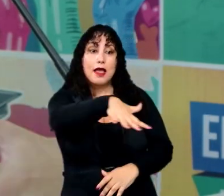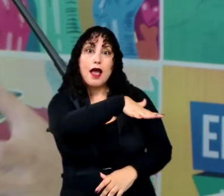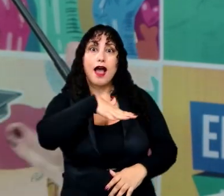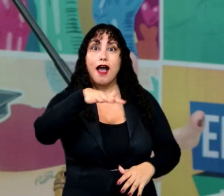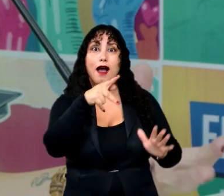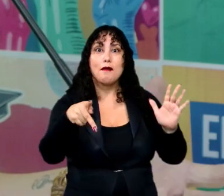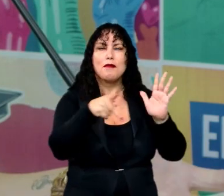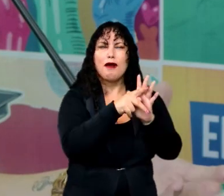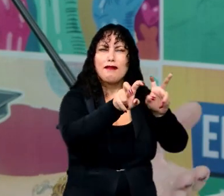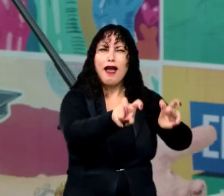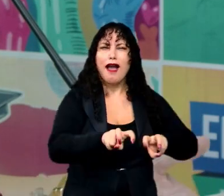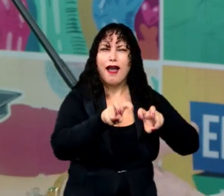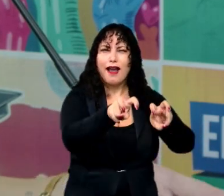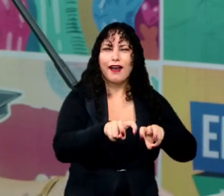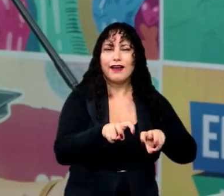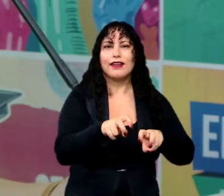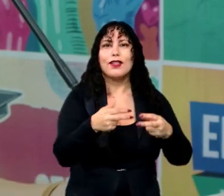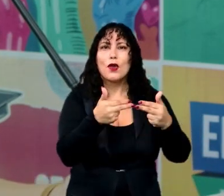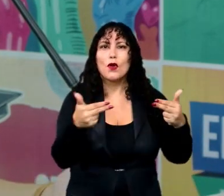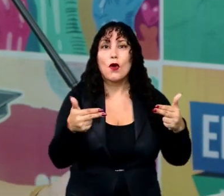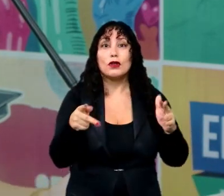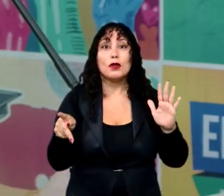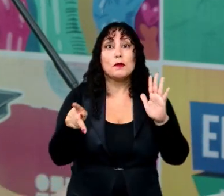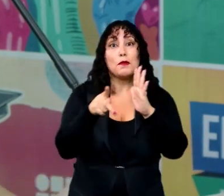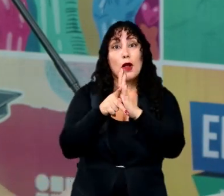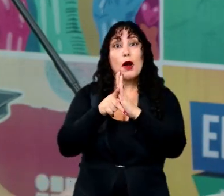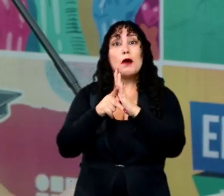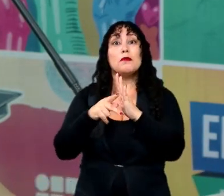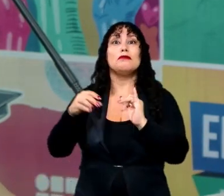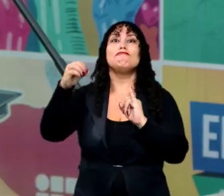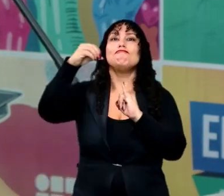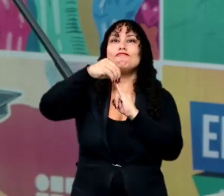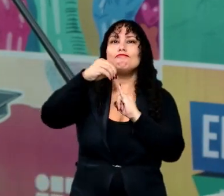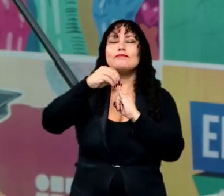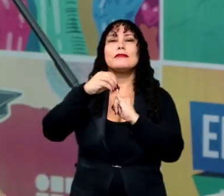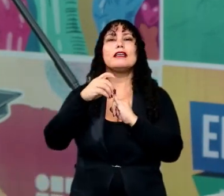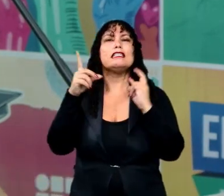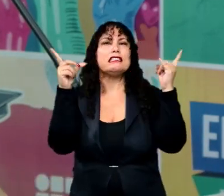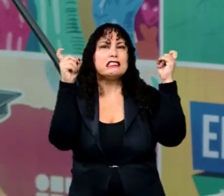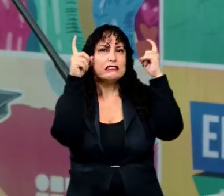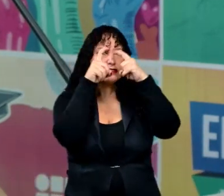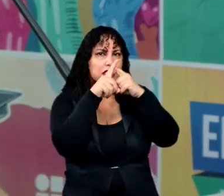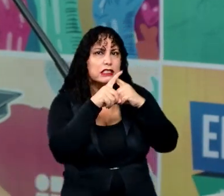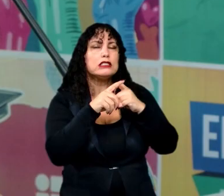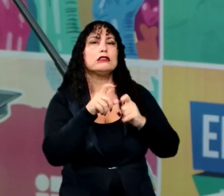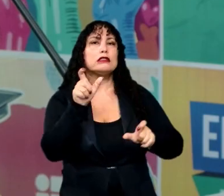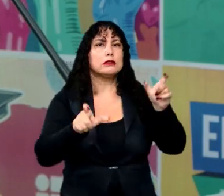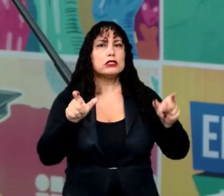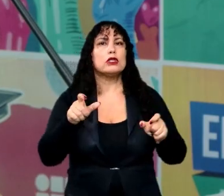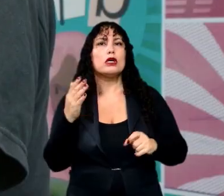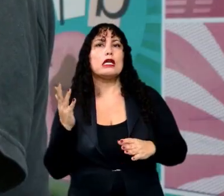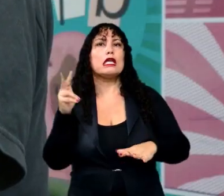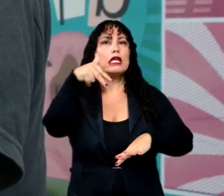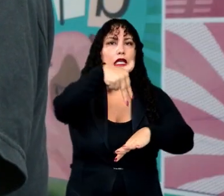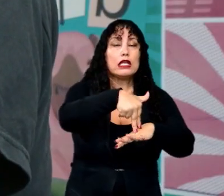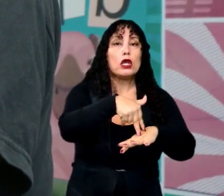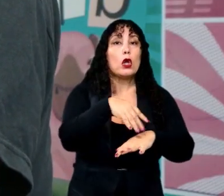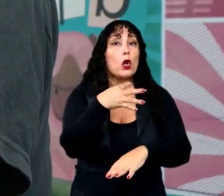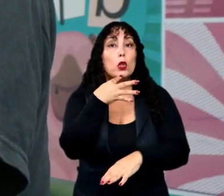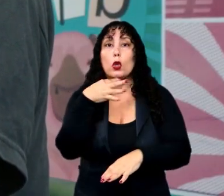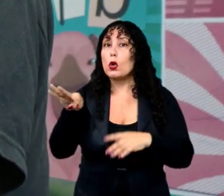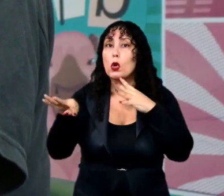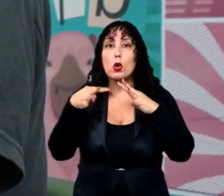né coisas que pelo próprio IFB às vezes inviabilizaria né professor é eu não conheço outras